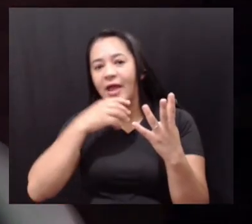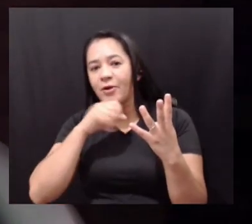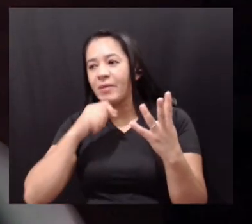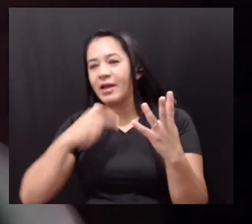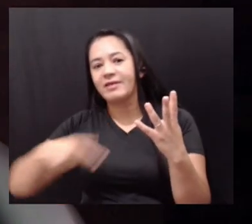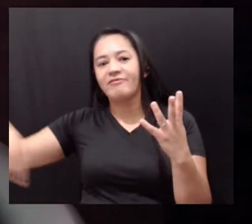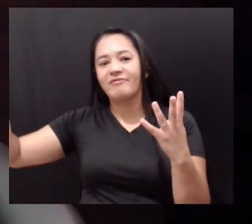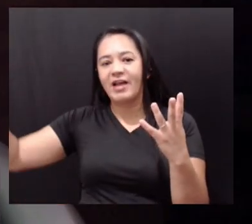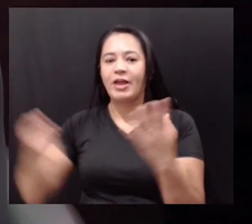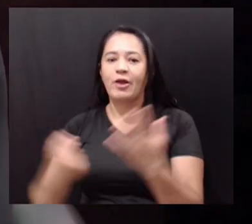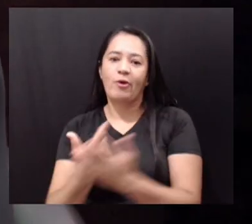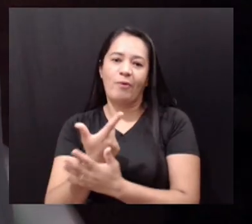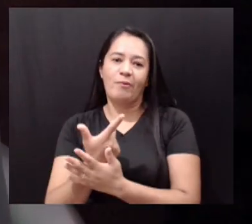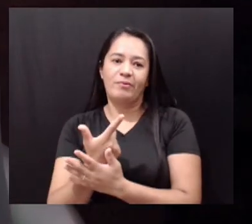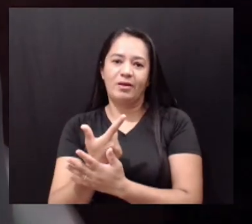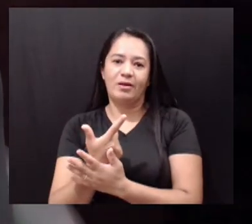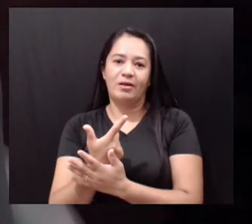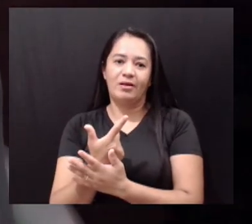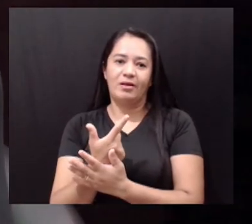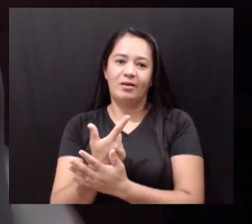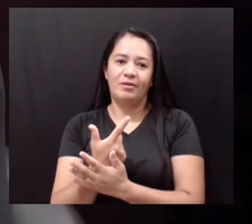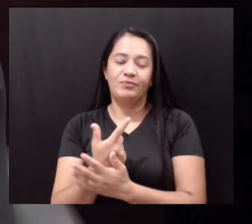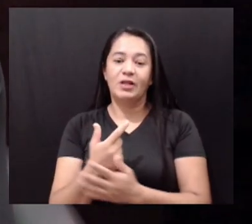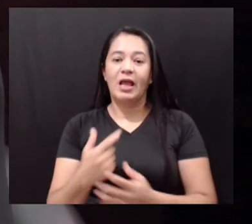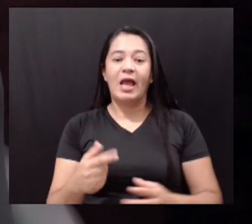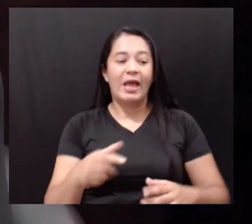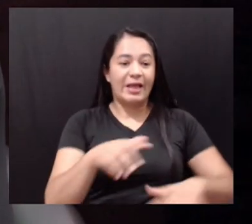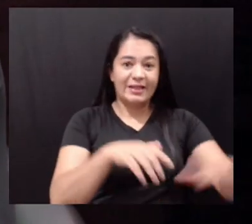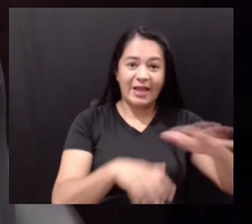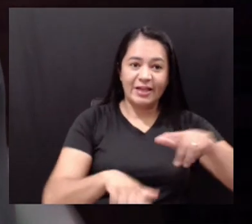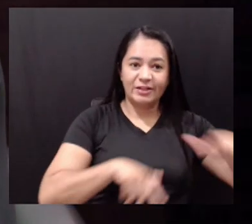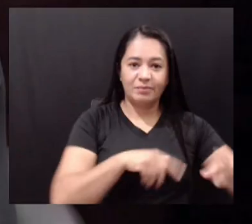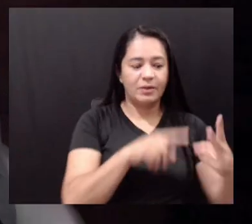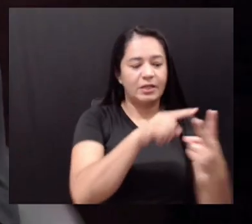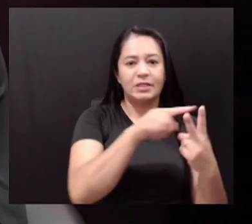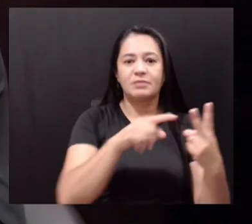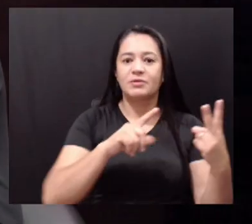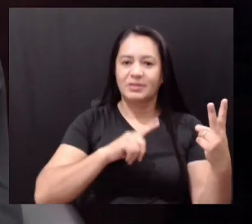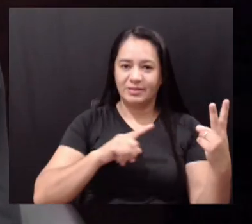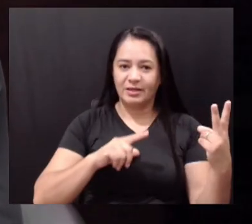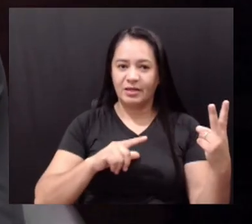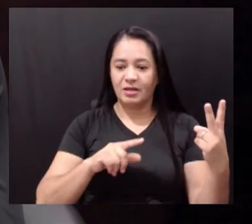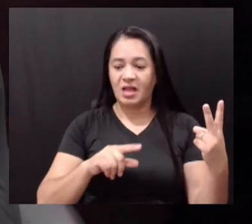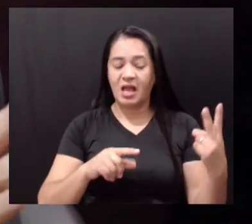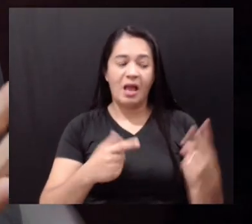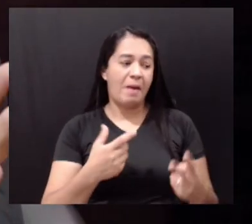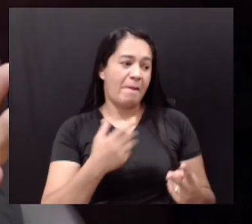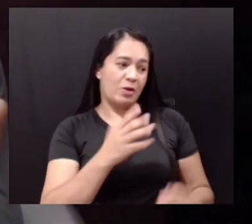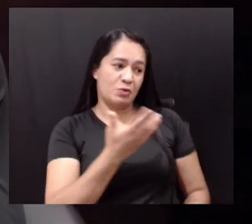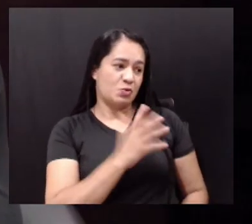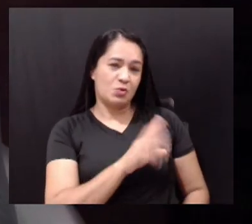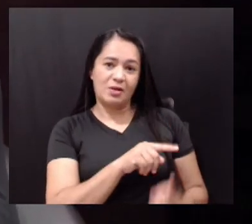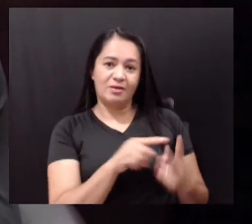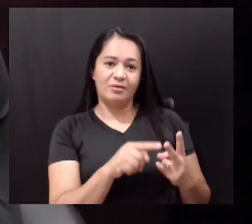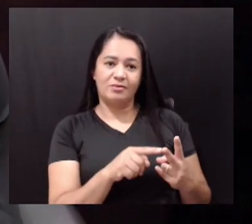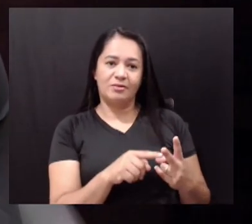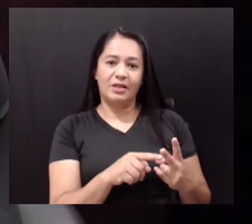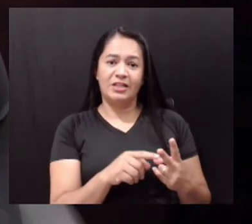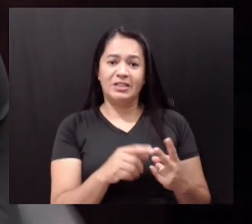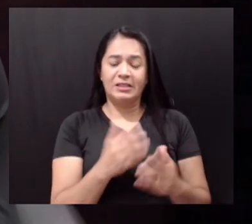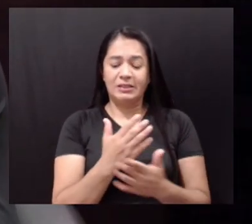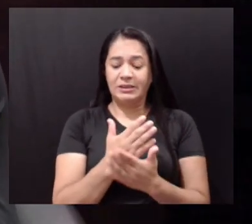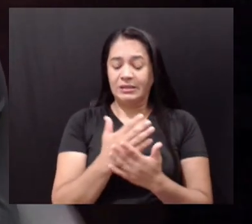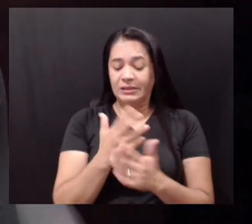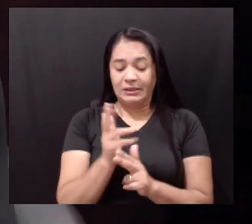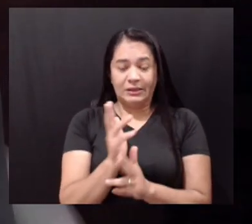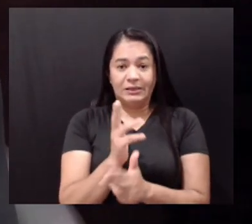trabalho, "Ó, você tem essas 2 opções." "Não, mas essas 2 opções não me cabem." E aí ela já se vê perdida e vê com dificuldade para poder agir e tomar algum tipo de